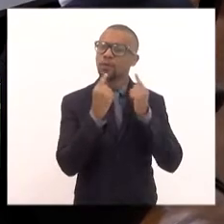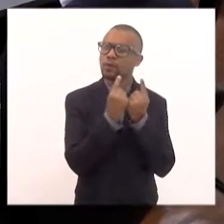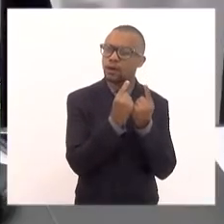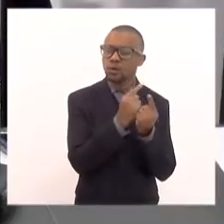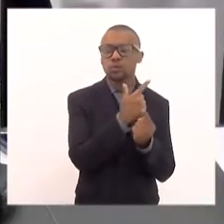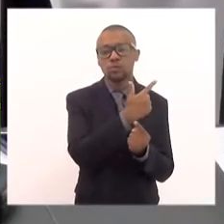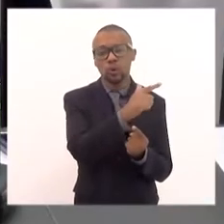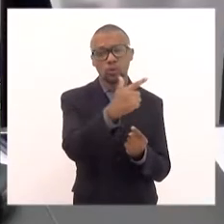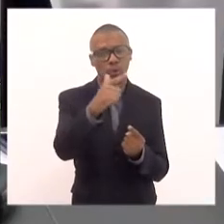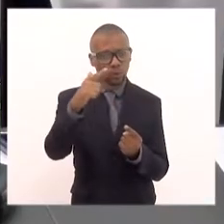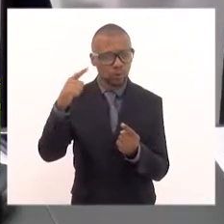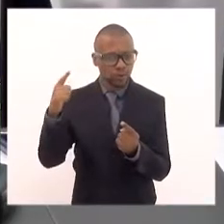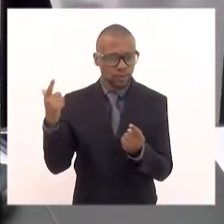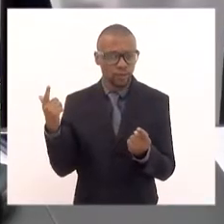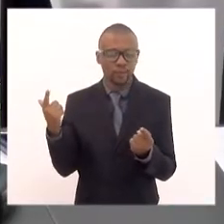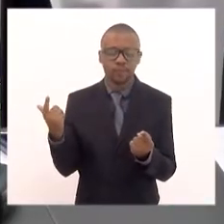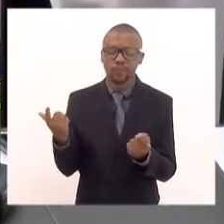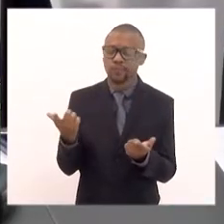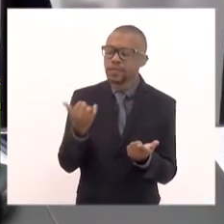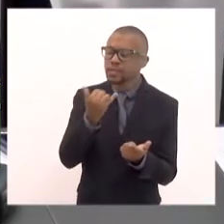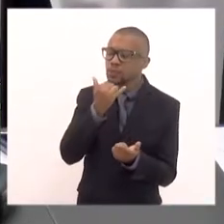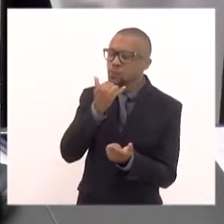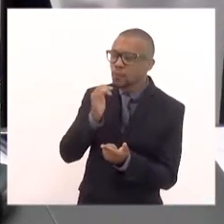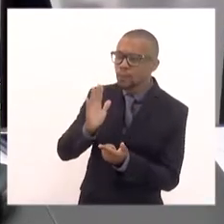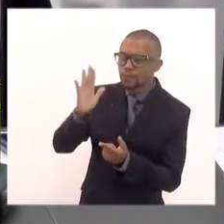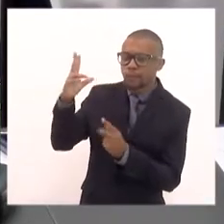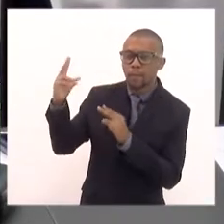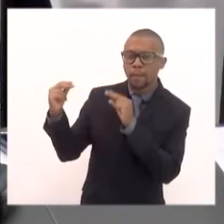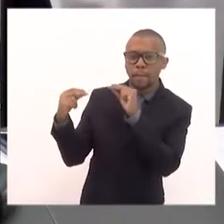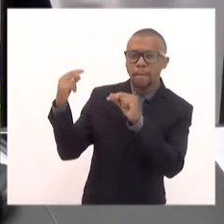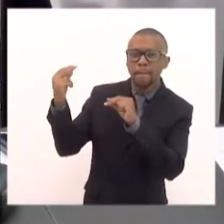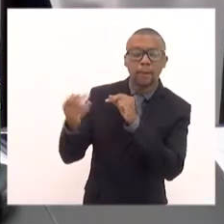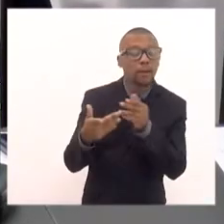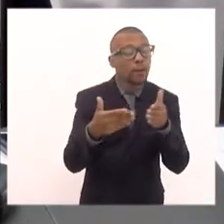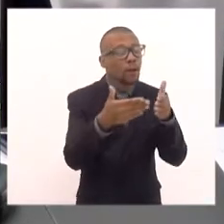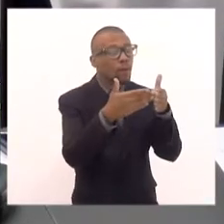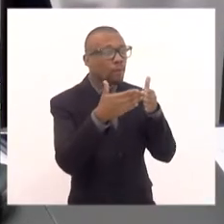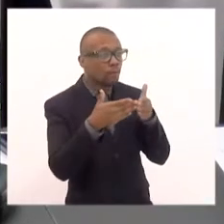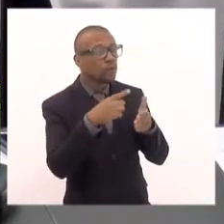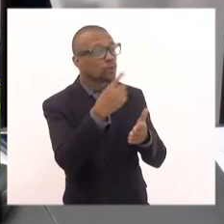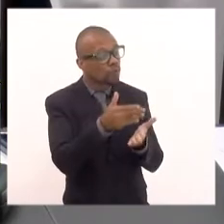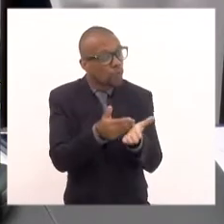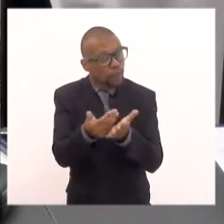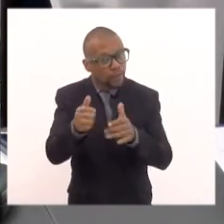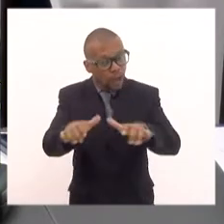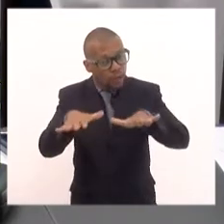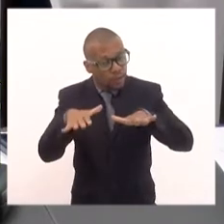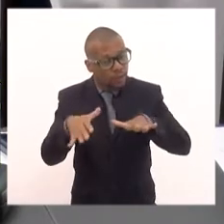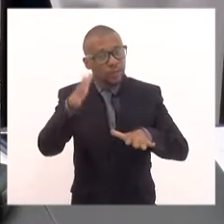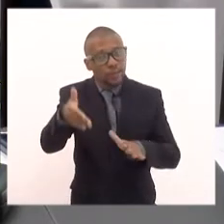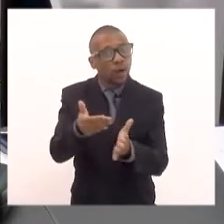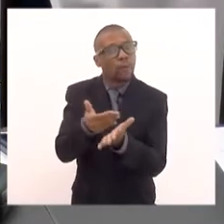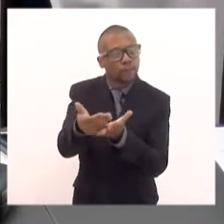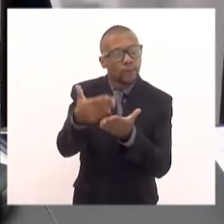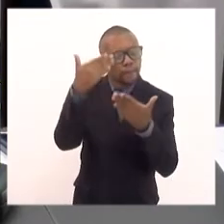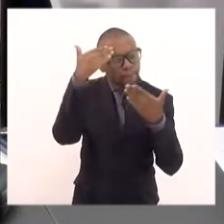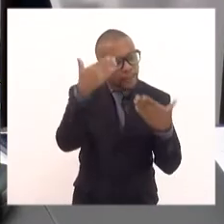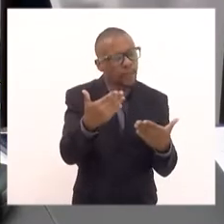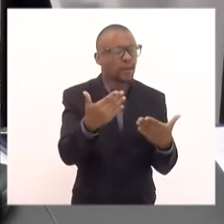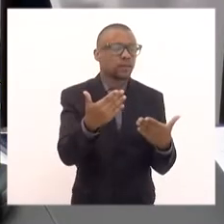Deputado presidente. Carlos O Mendes, meu nome é presidente. Lenira Machado, eu sou aqui. Estamos, por gentileza, estamos em plena audiência. Já começou a audiência. Obrigado,